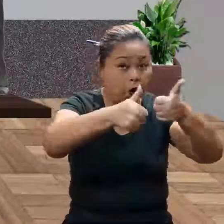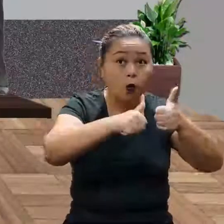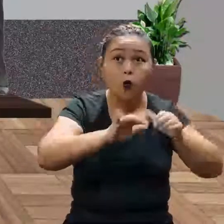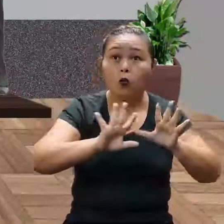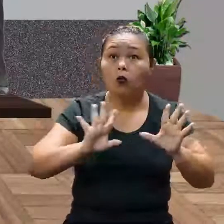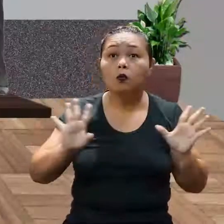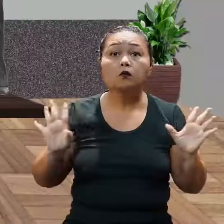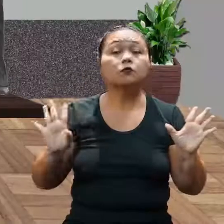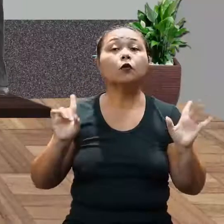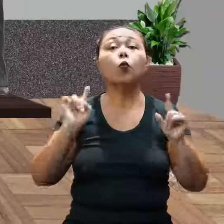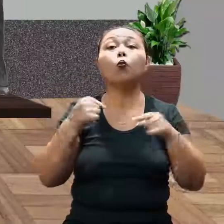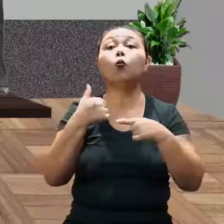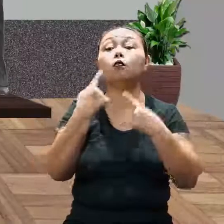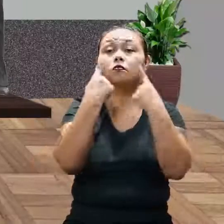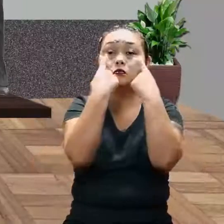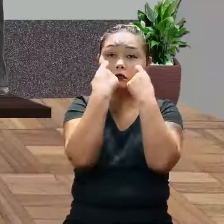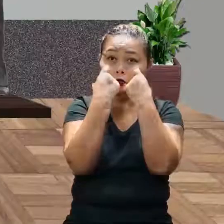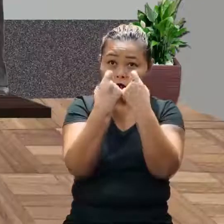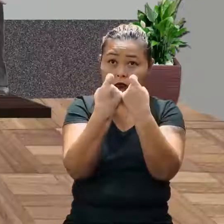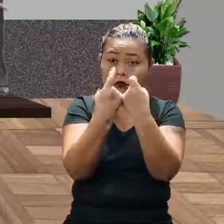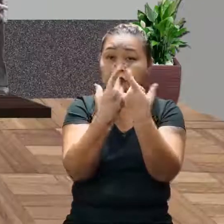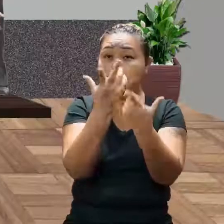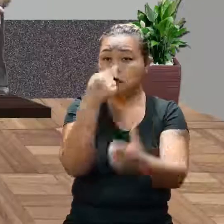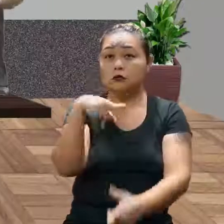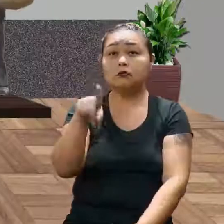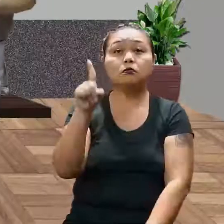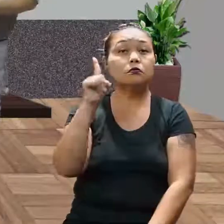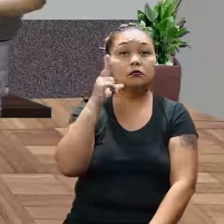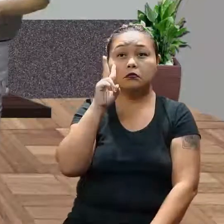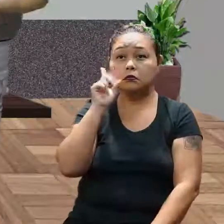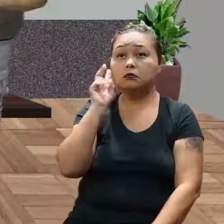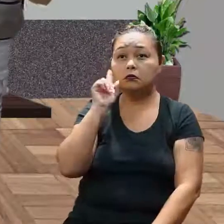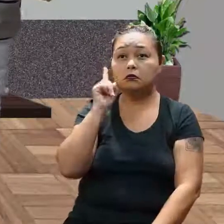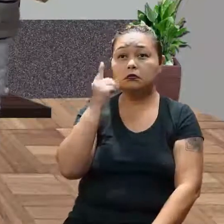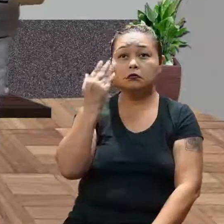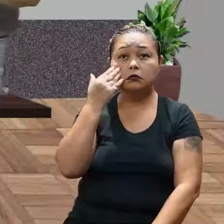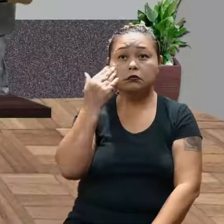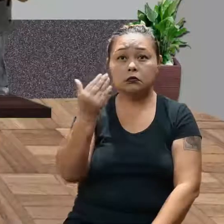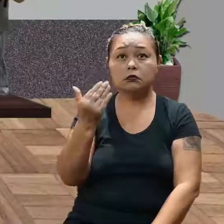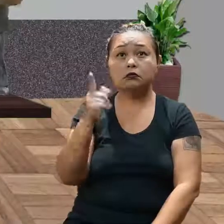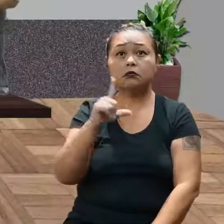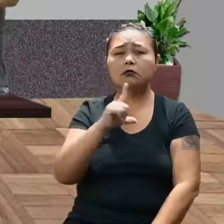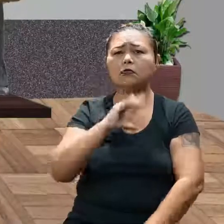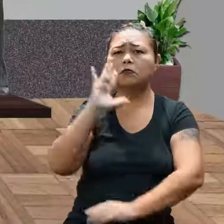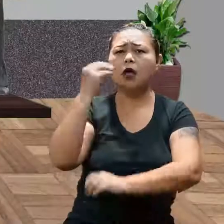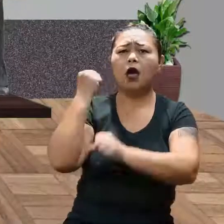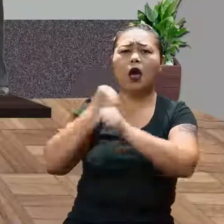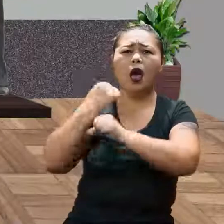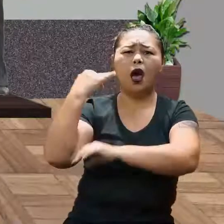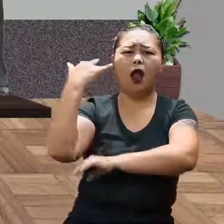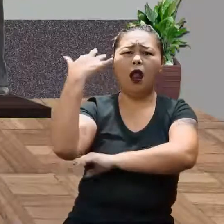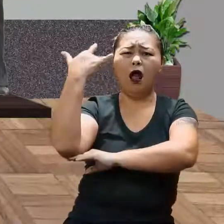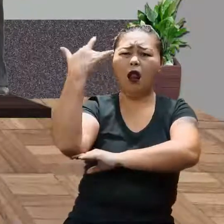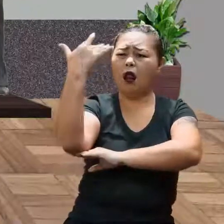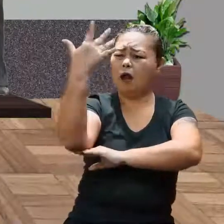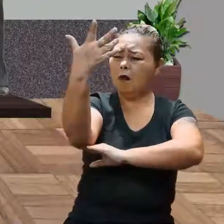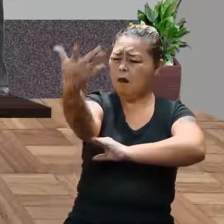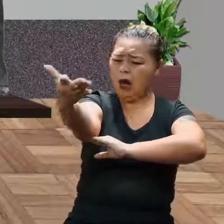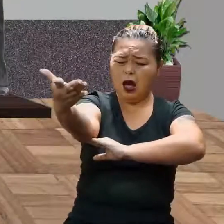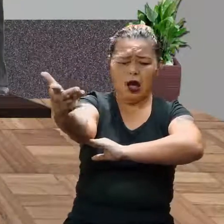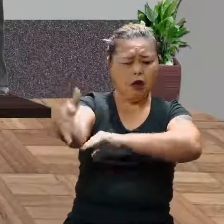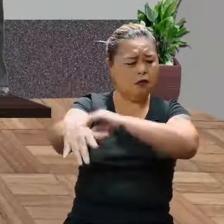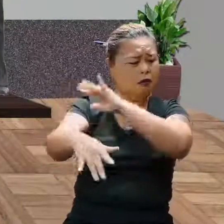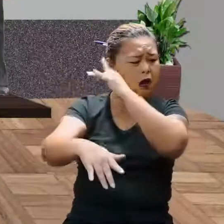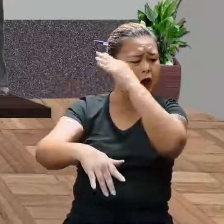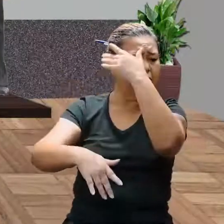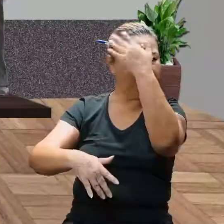Outra coisa interessante que vocês vão observar, a construção da derrubada dessa mata, a varar